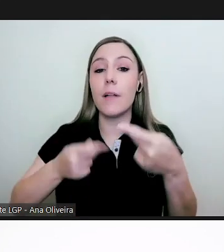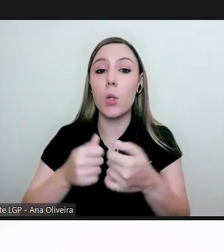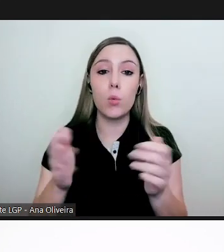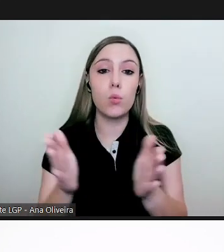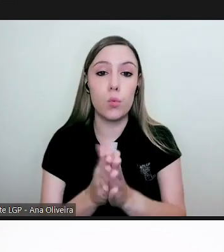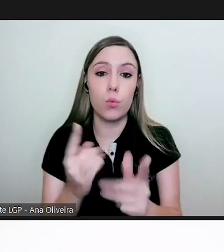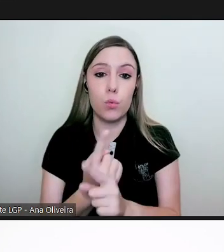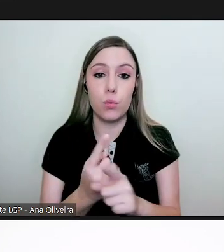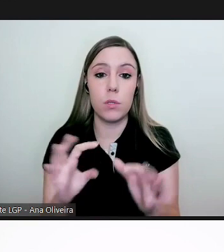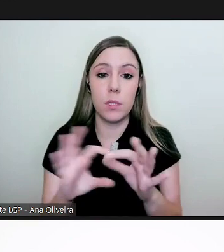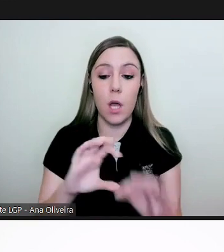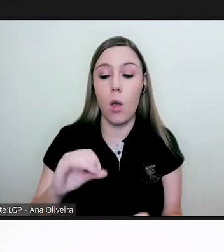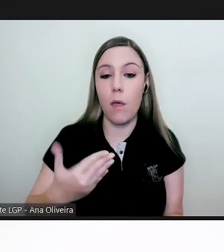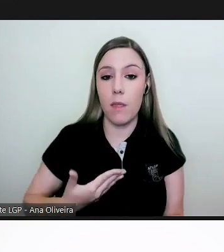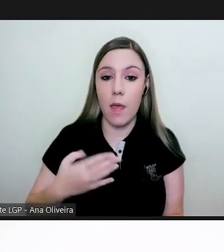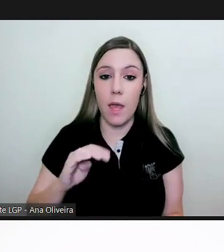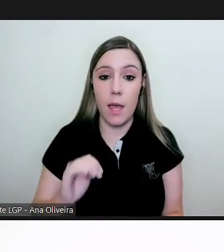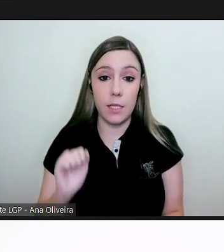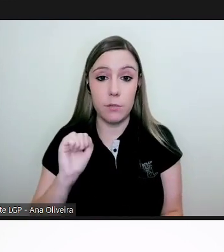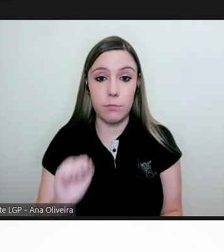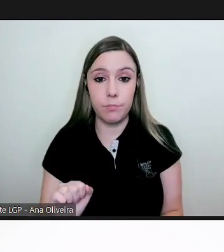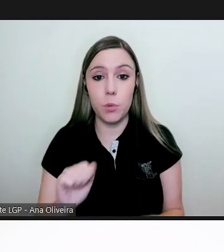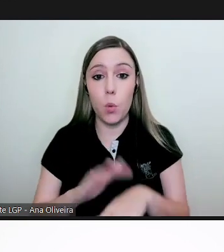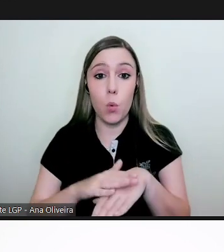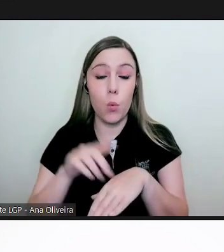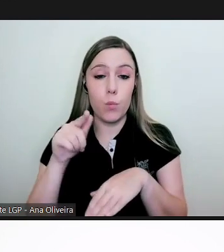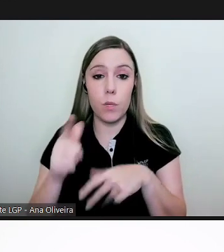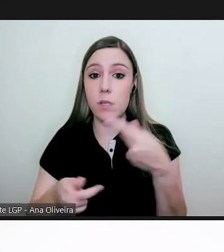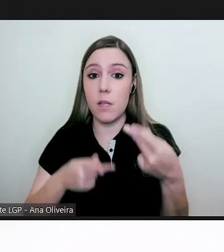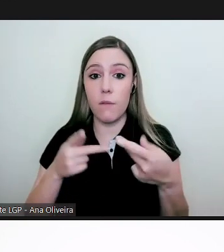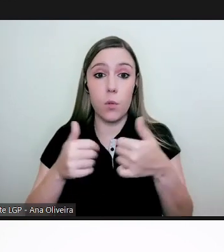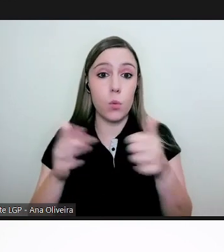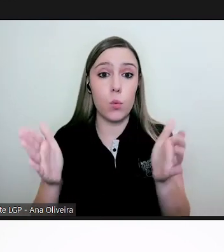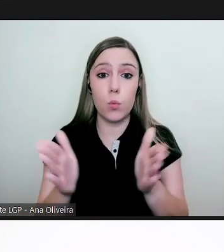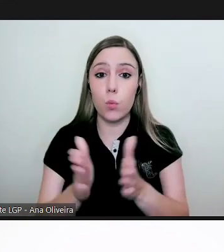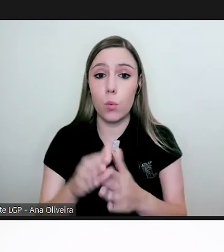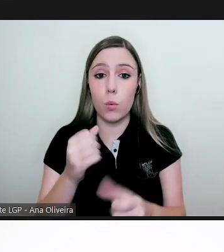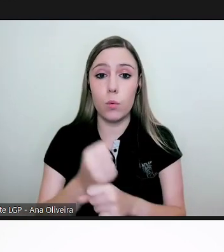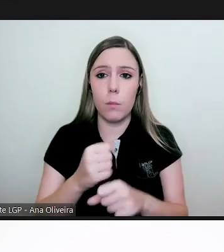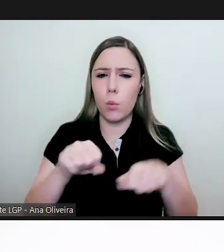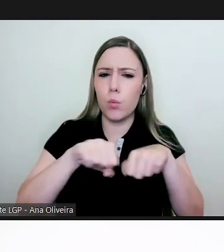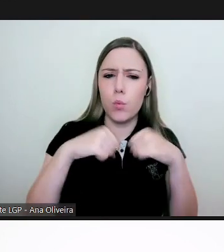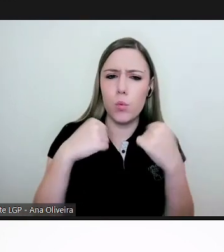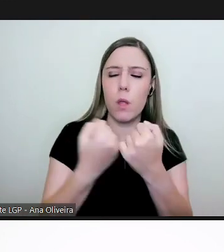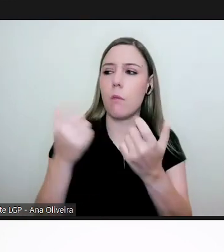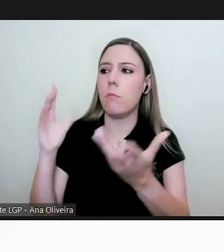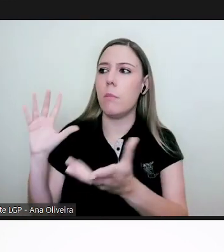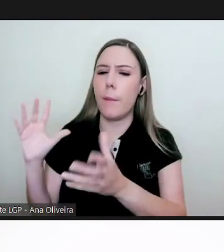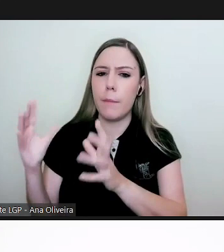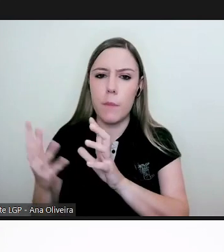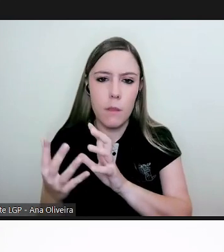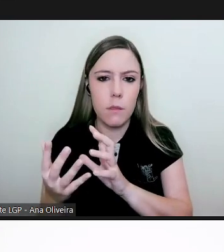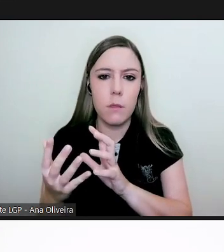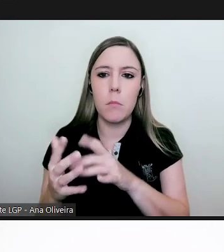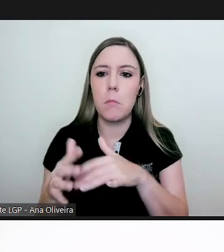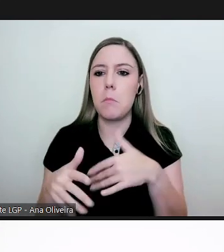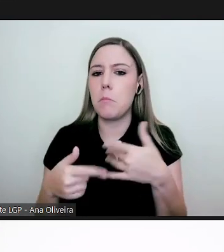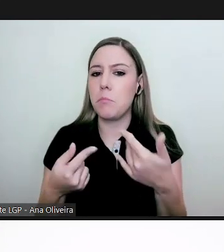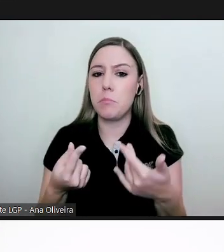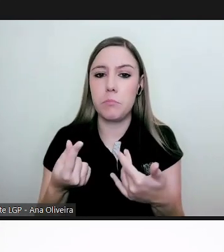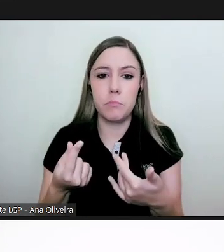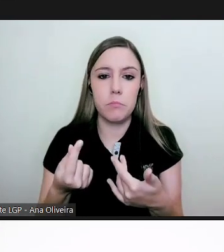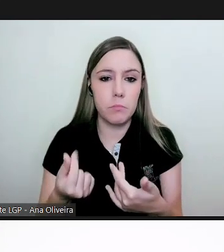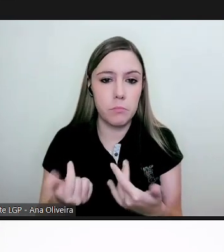também para os ODS e, portanto, faz um escrutínio de toda a atividade, seja ela social, ambiental,